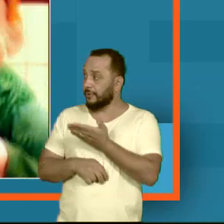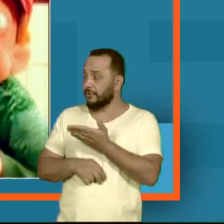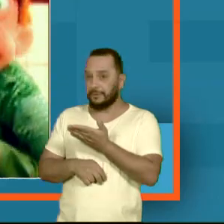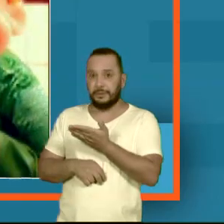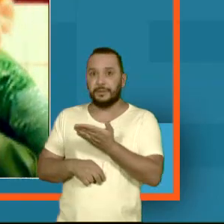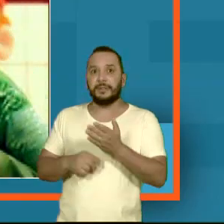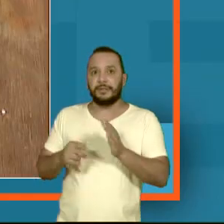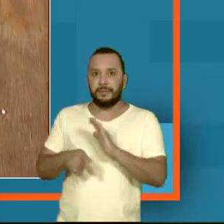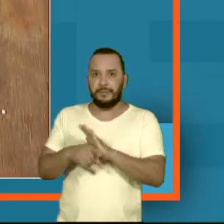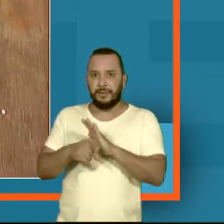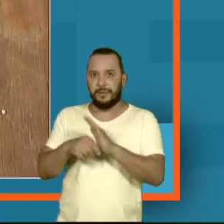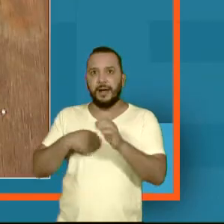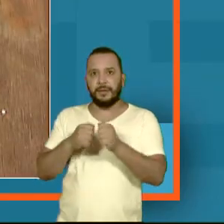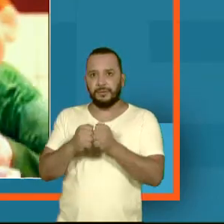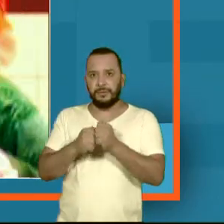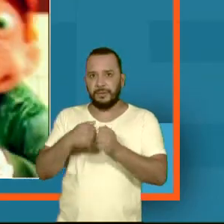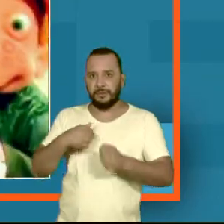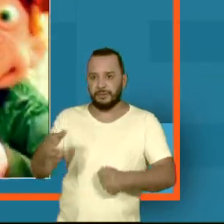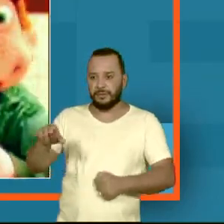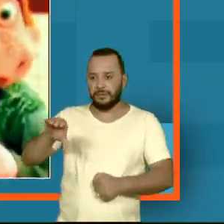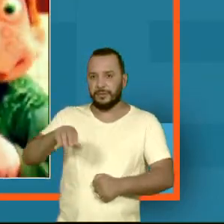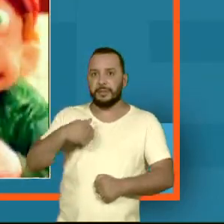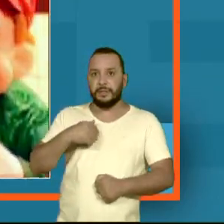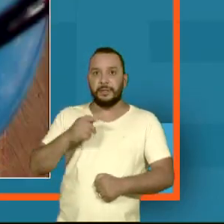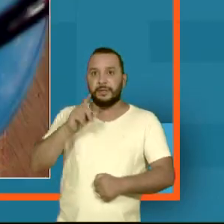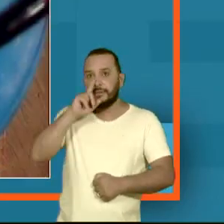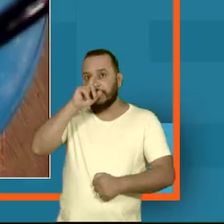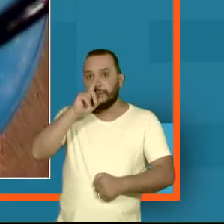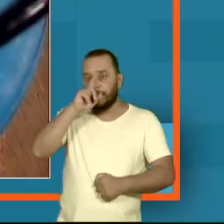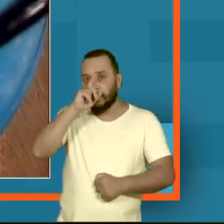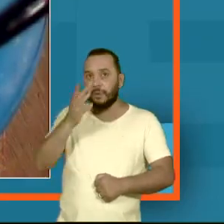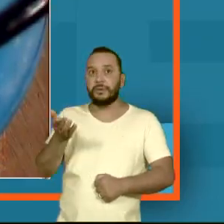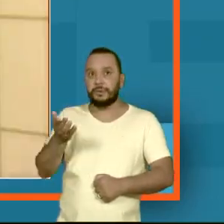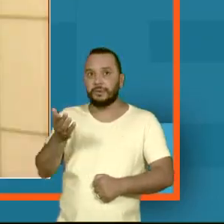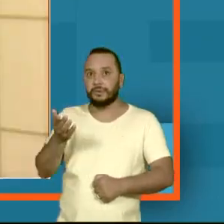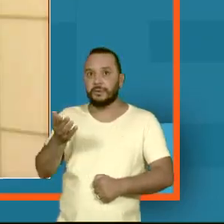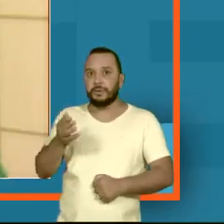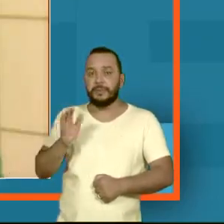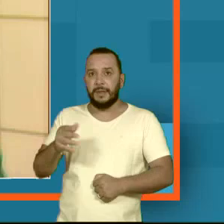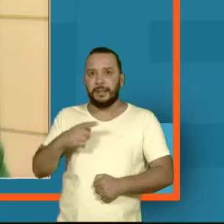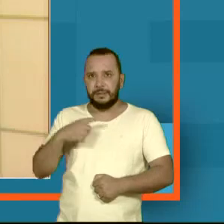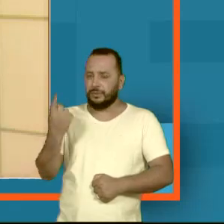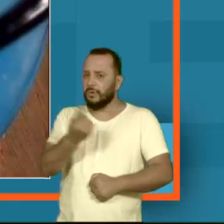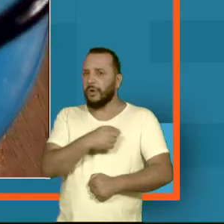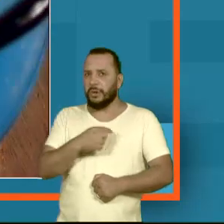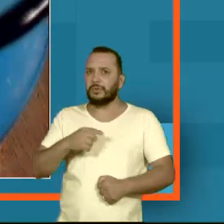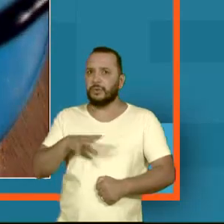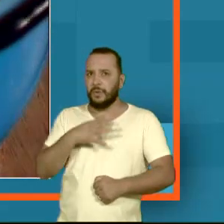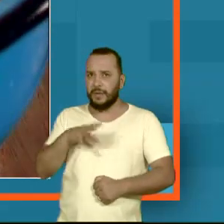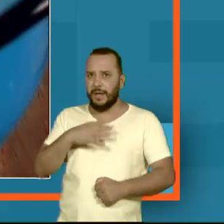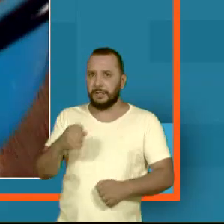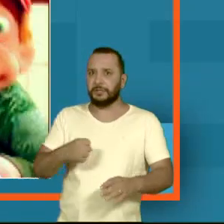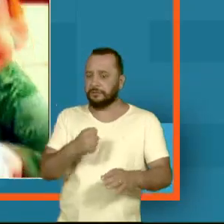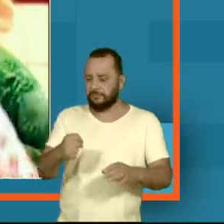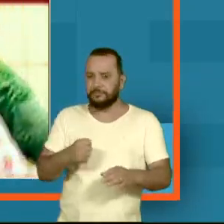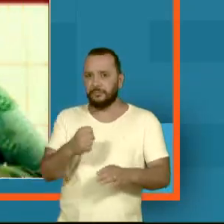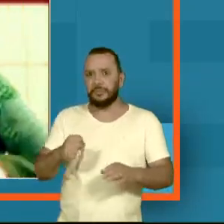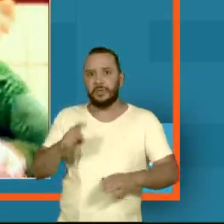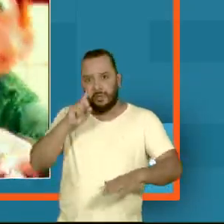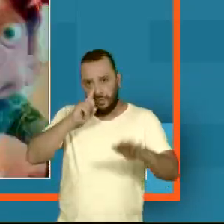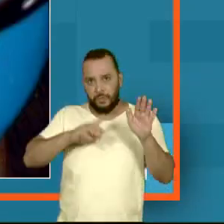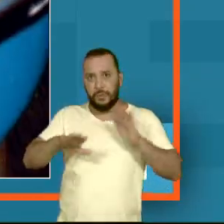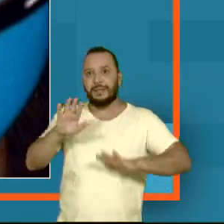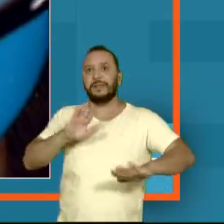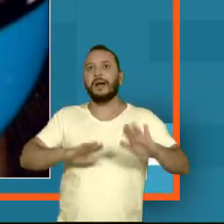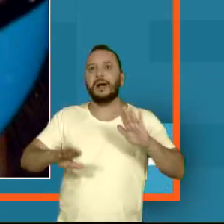caramelo, de açúcar profundamente perigosa. Se aquilo cai em cima da gente ia ser gravíssimo, tá? A gente volta a dizer, a gente faz com todo o cuidado do